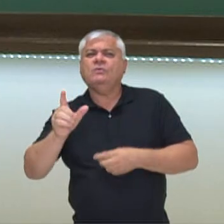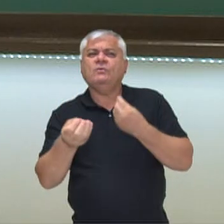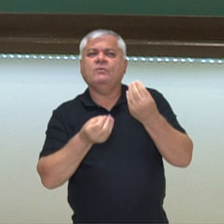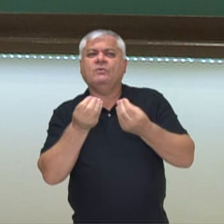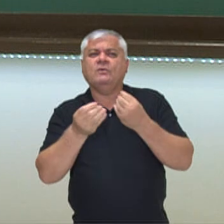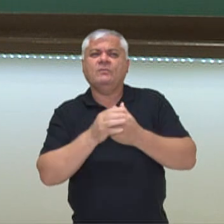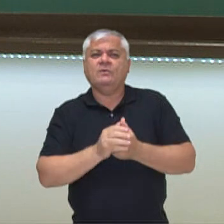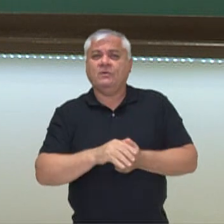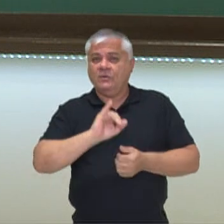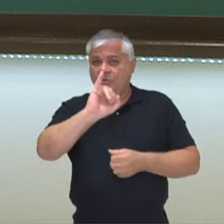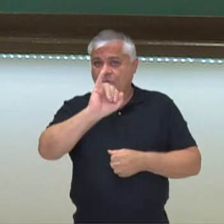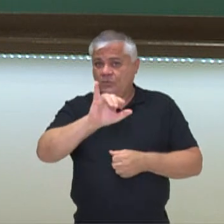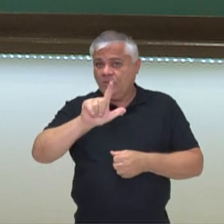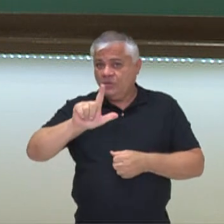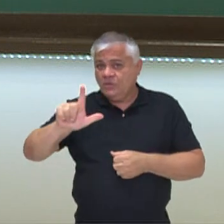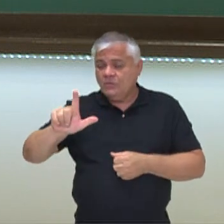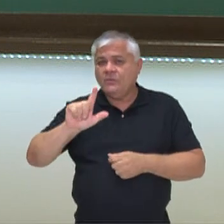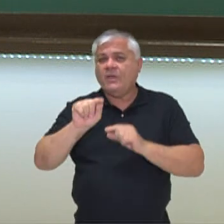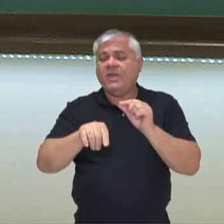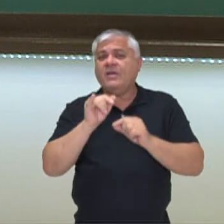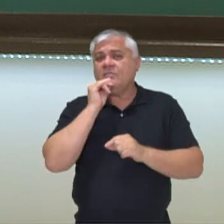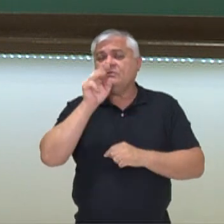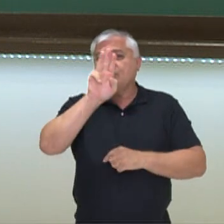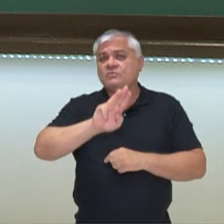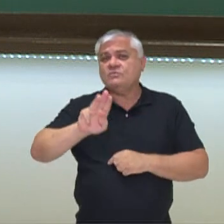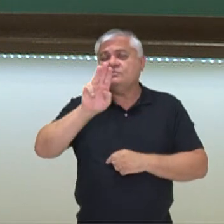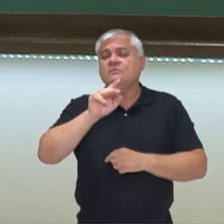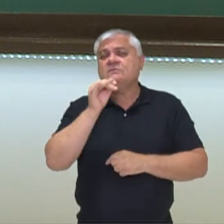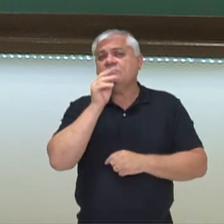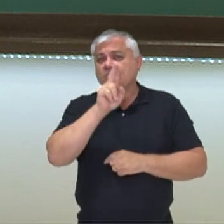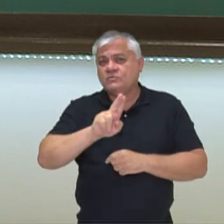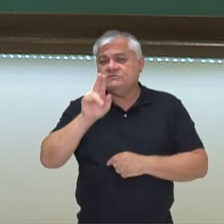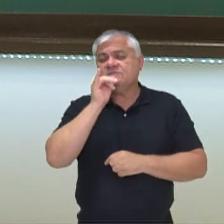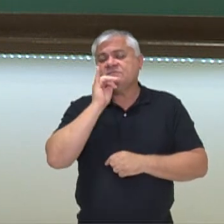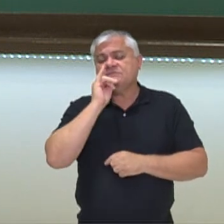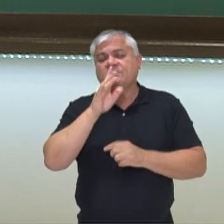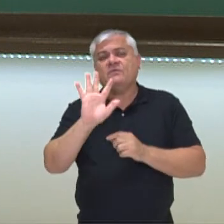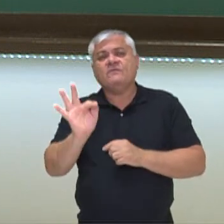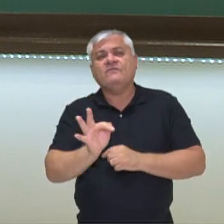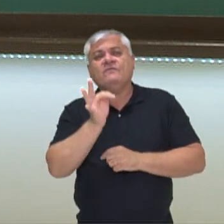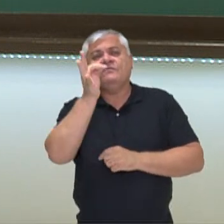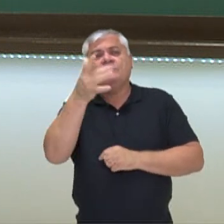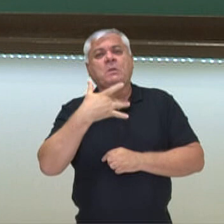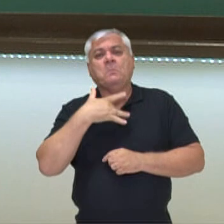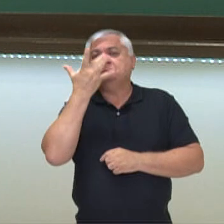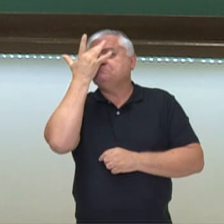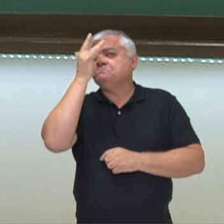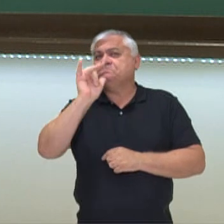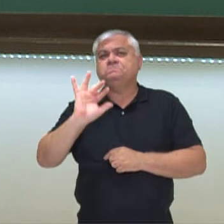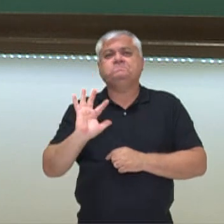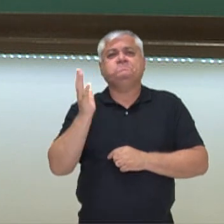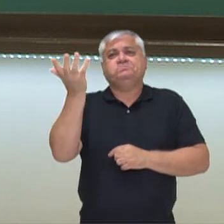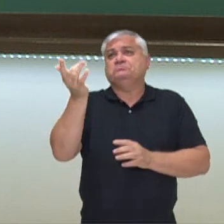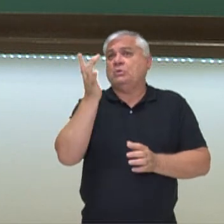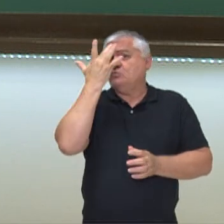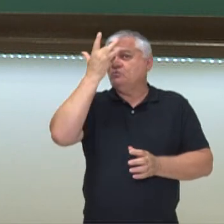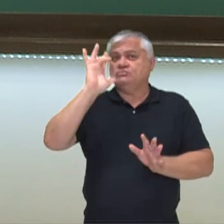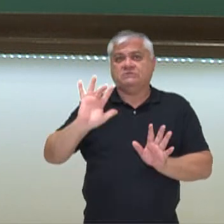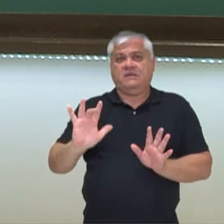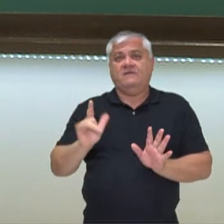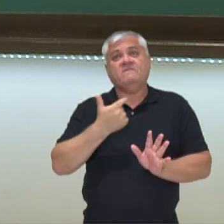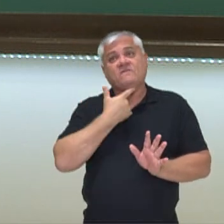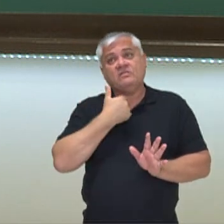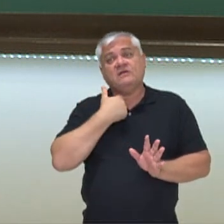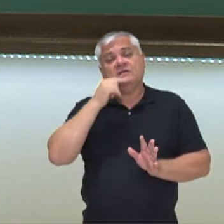O will é esse que a gente usa para tratar das previsões desse futuro que a gente não sabe quando vai acontecer, mas que almeja